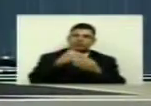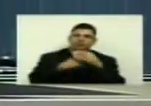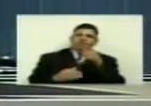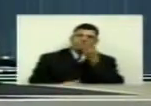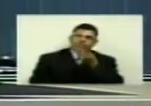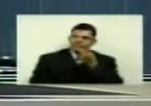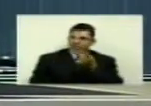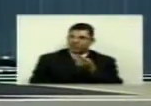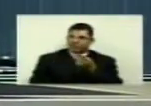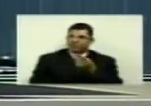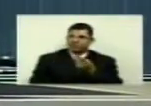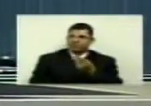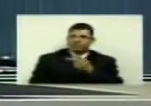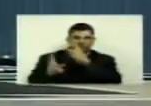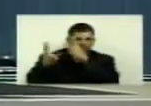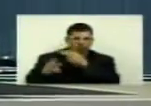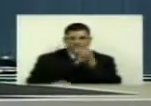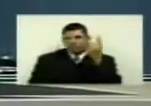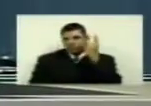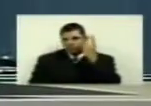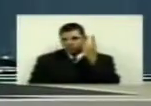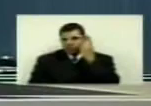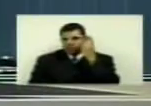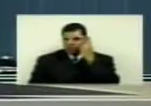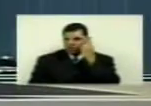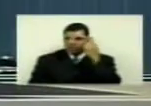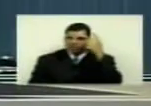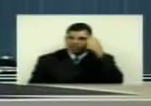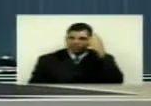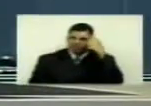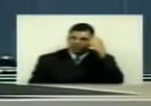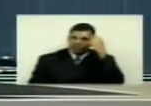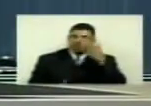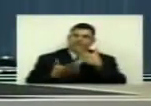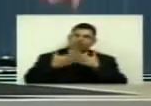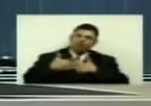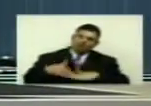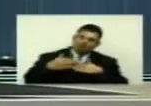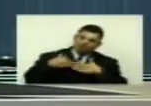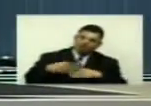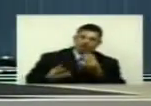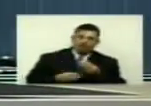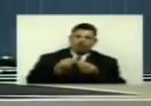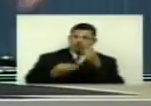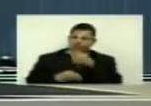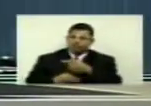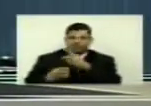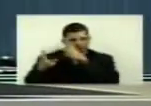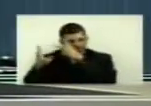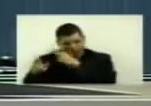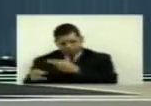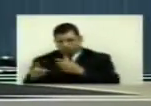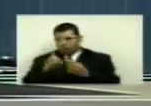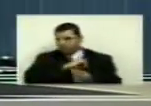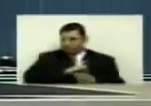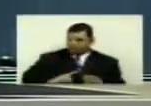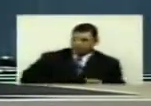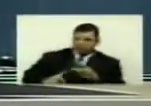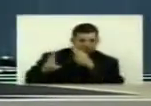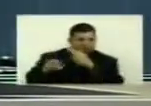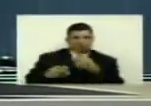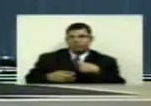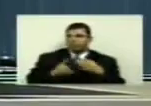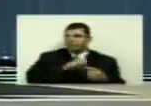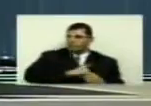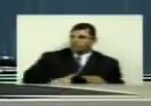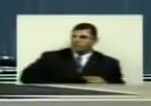isso, eu digo, durmo todos os dias com a consciência tranquila, como sei que Vossa Excelência dorme, que o deputado Luiz Castro dorme,